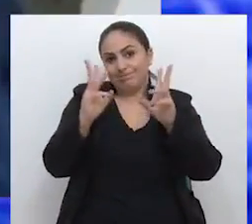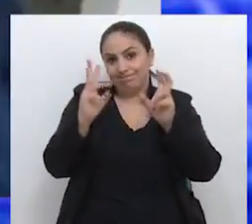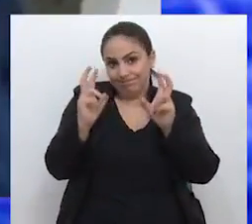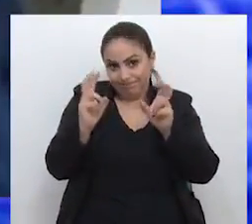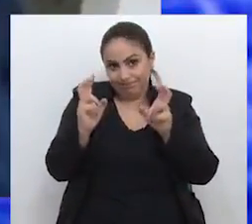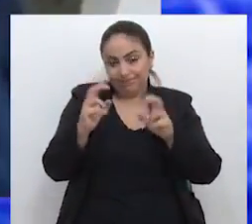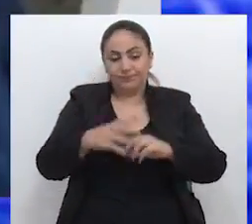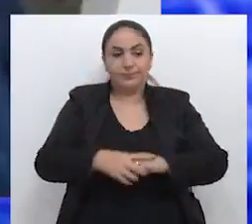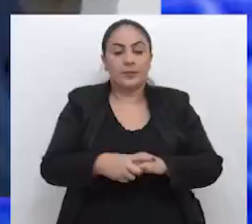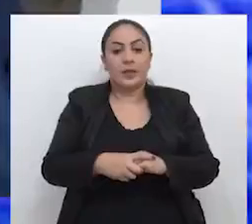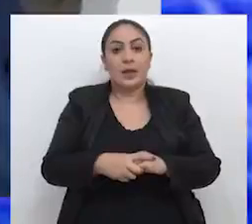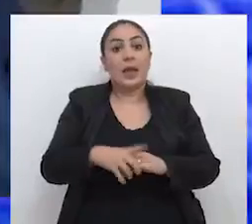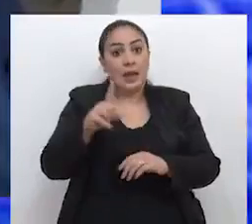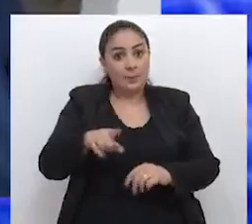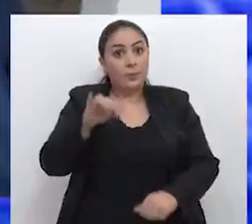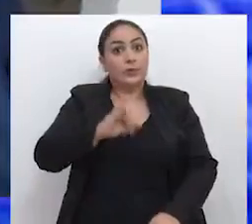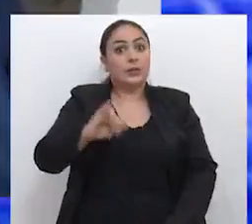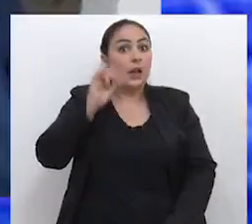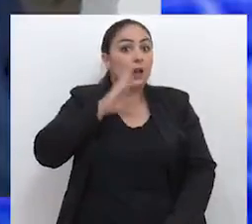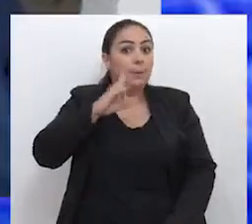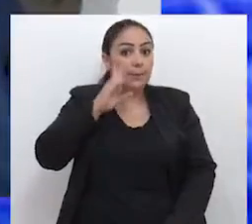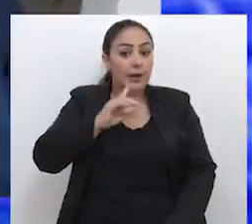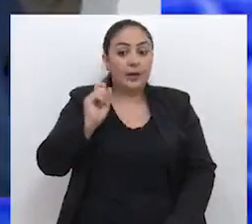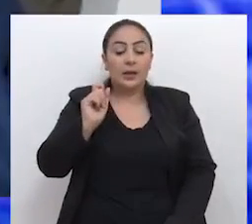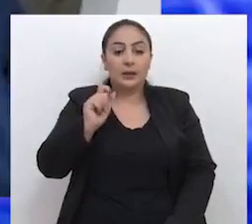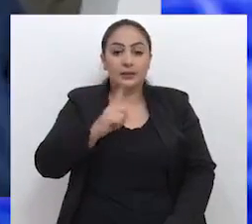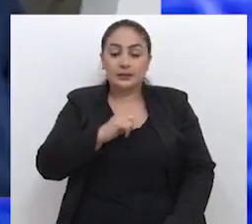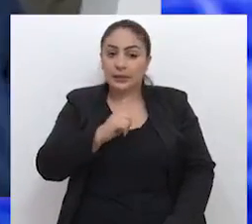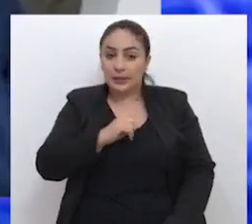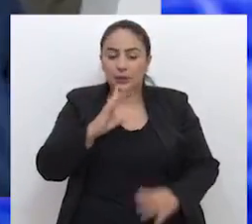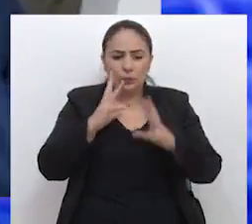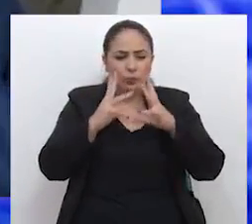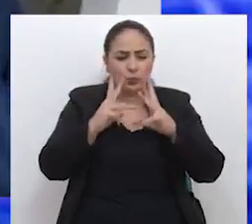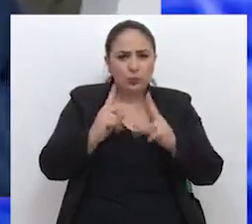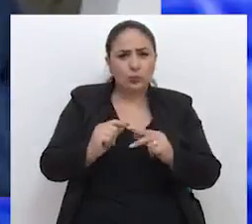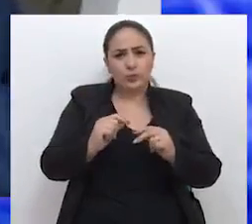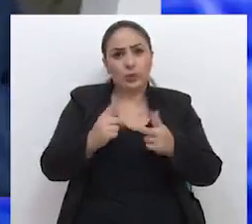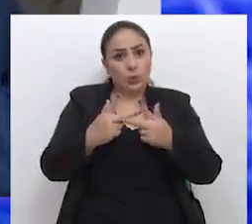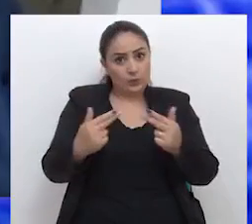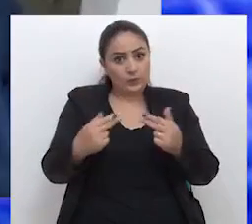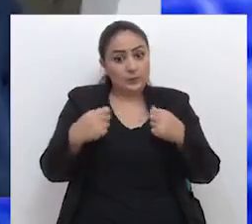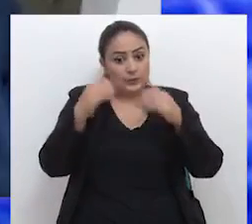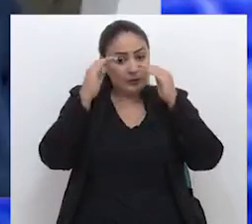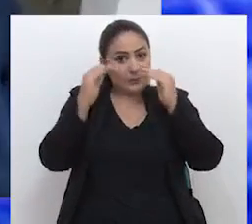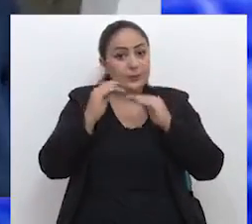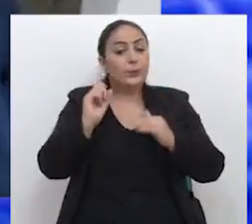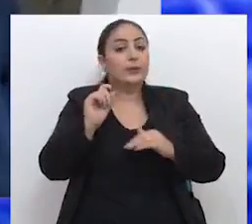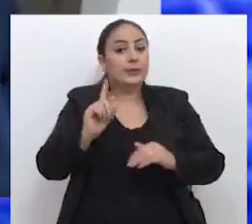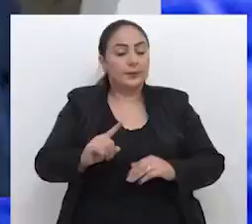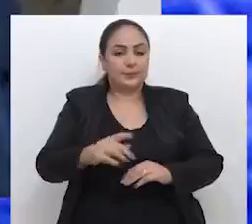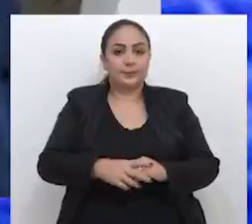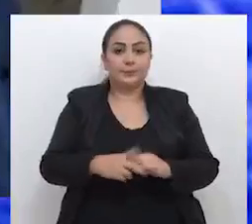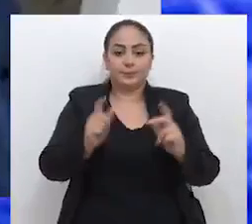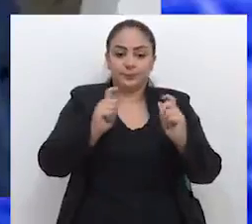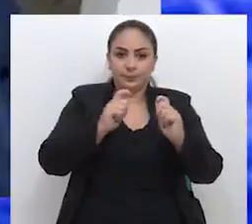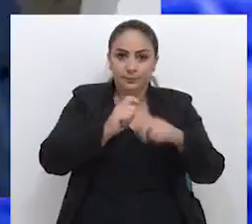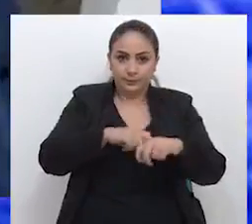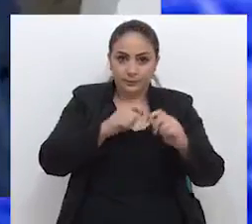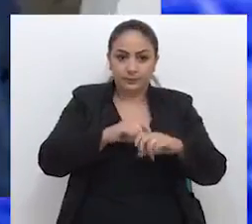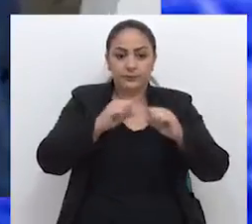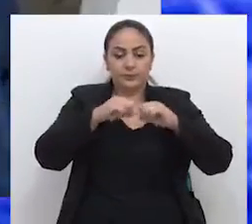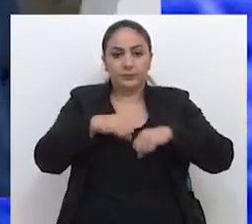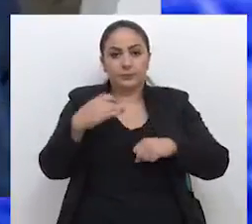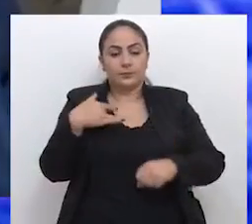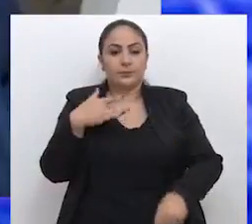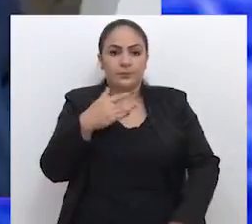entre aspas, é importante lembrar que ela leva em consideração alguns fatores, que é o quê? A